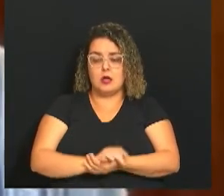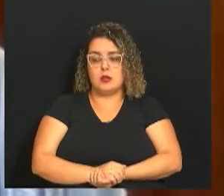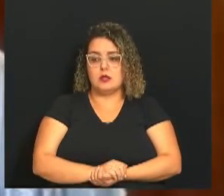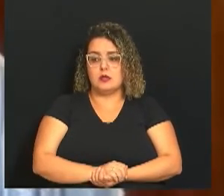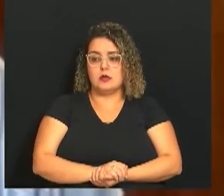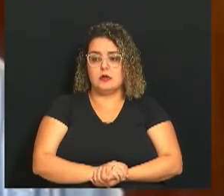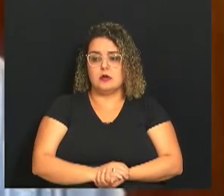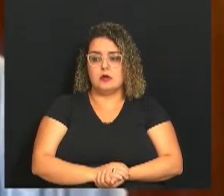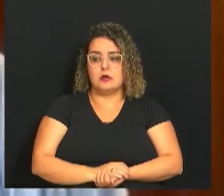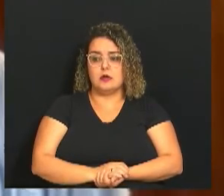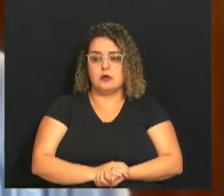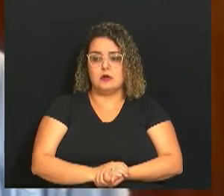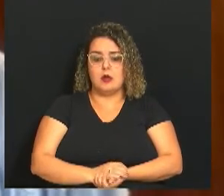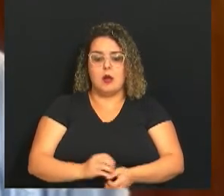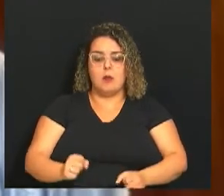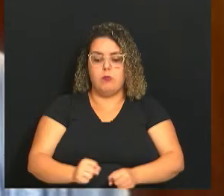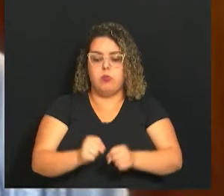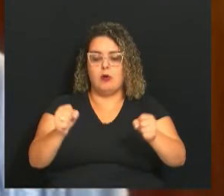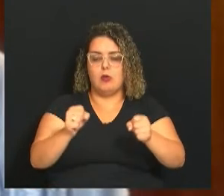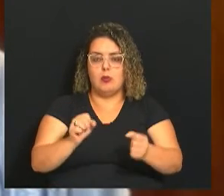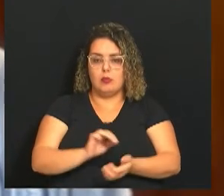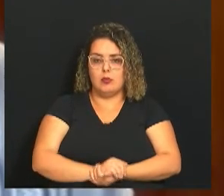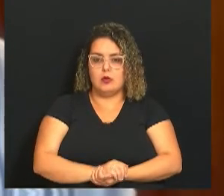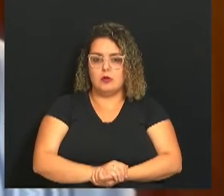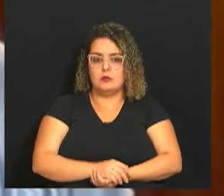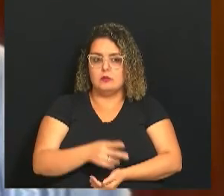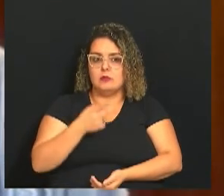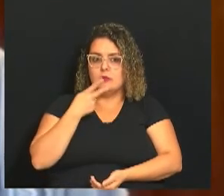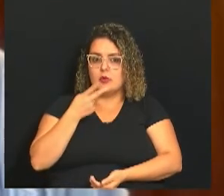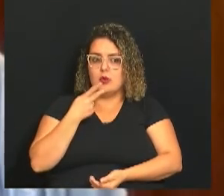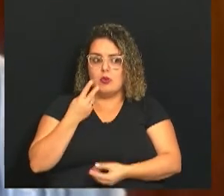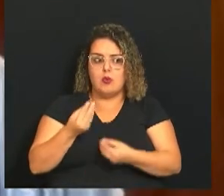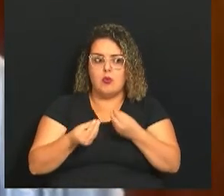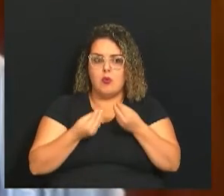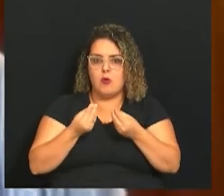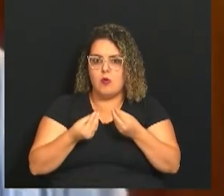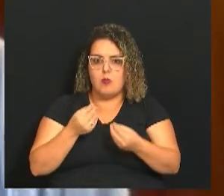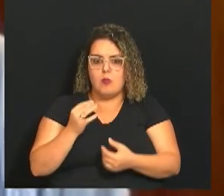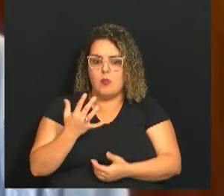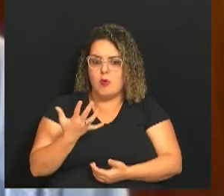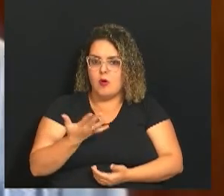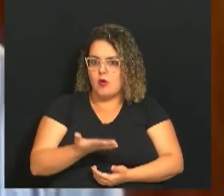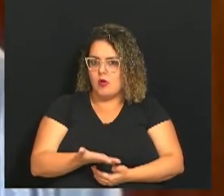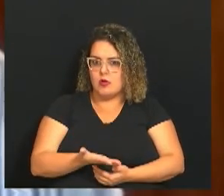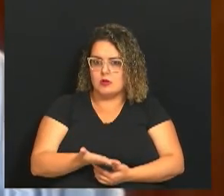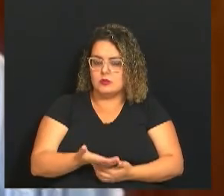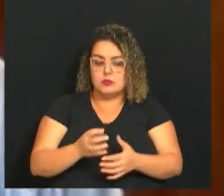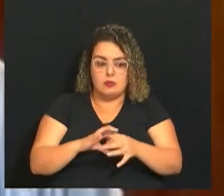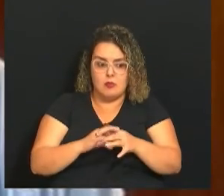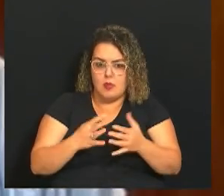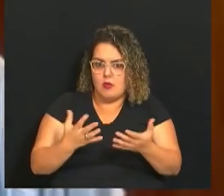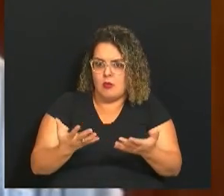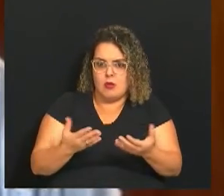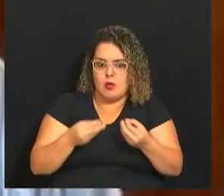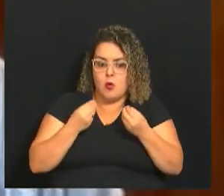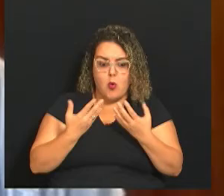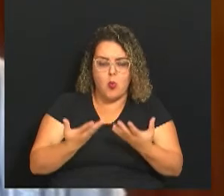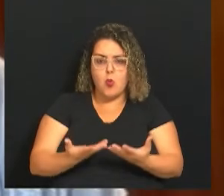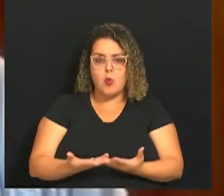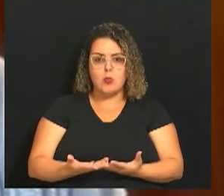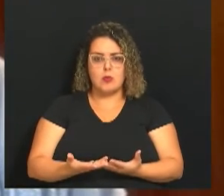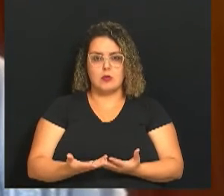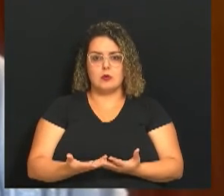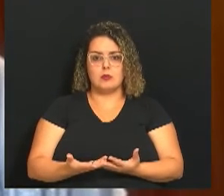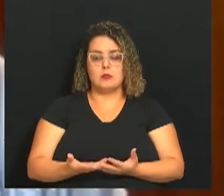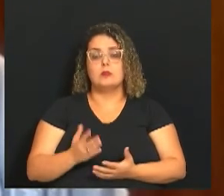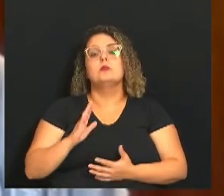aqueles explosivos. E aí você fala, como pode, né? Como que tem essas condições? Como eu já